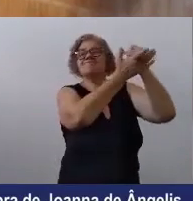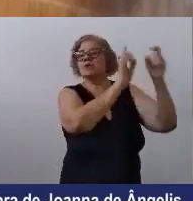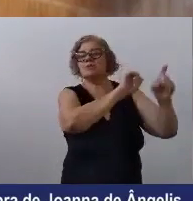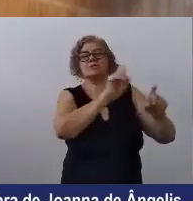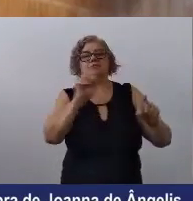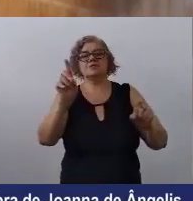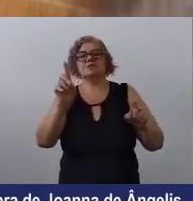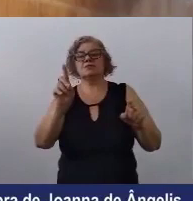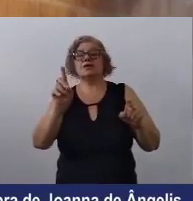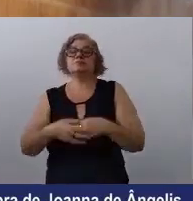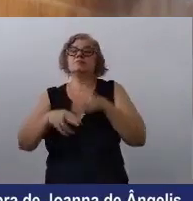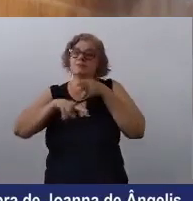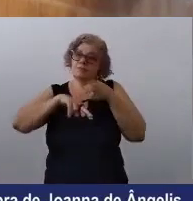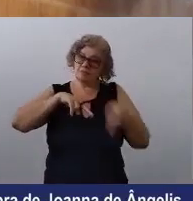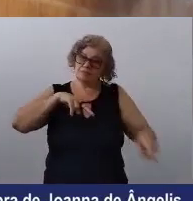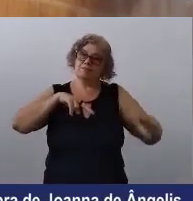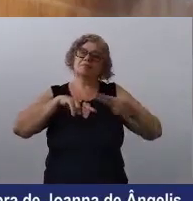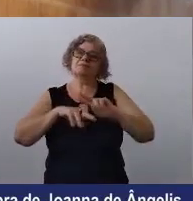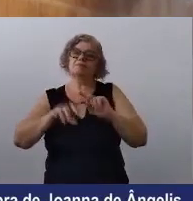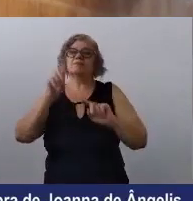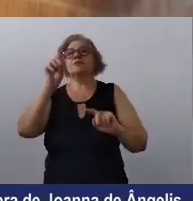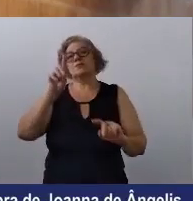Reencarna então no ano de